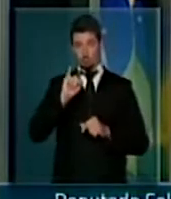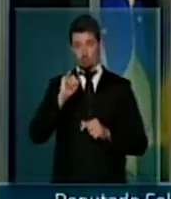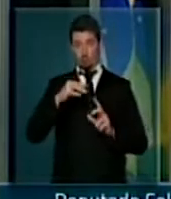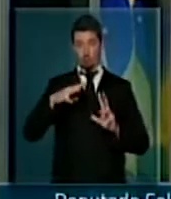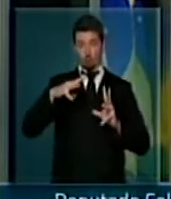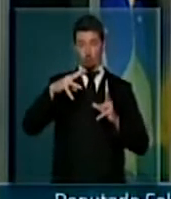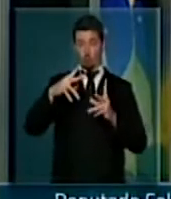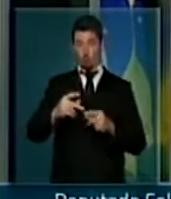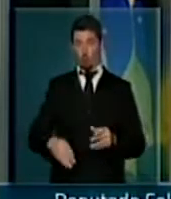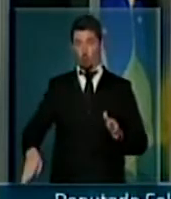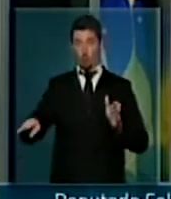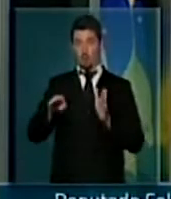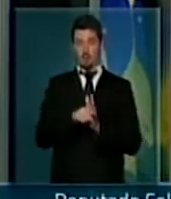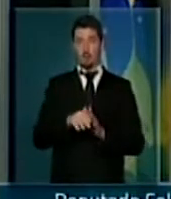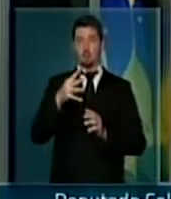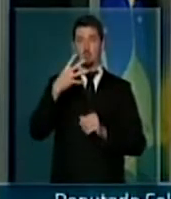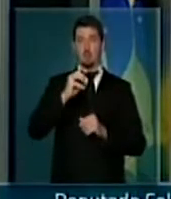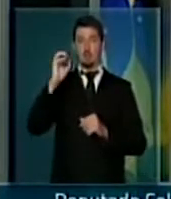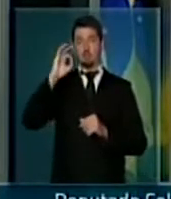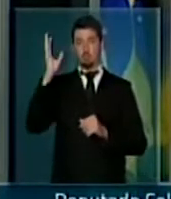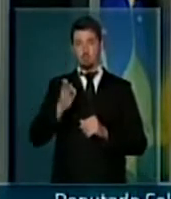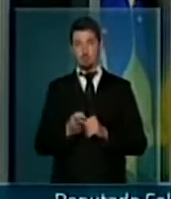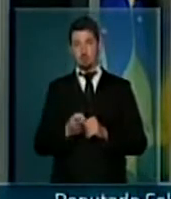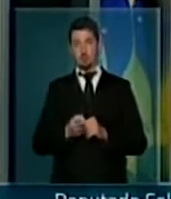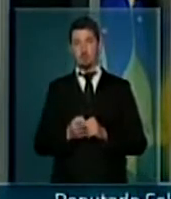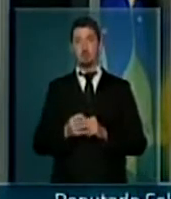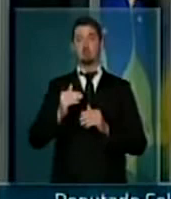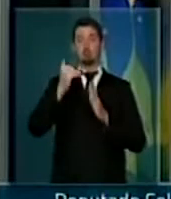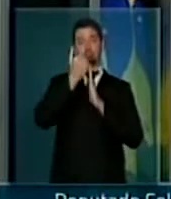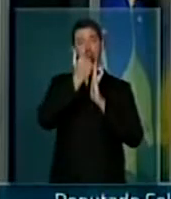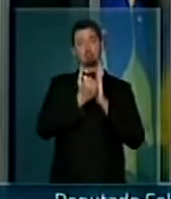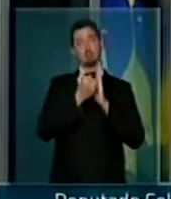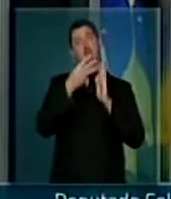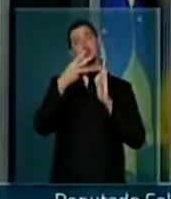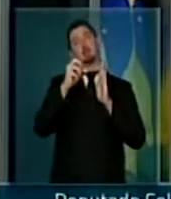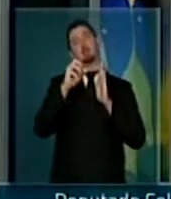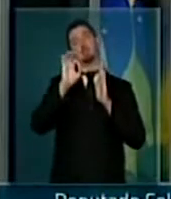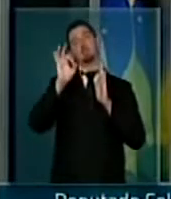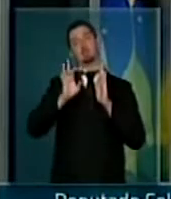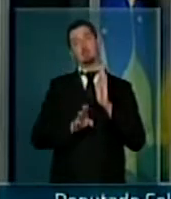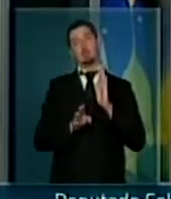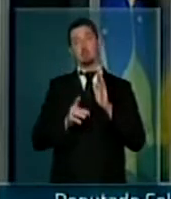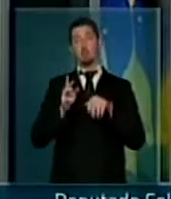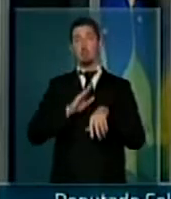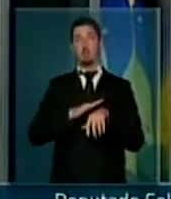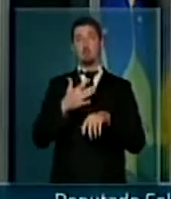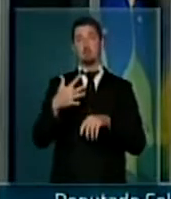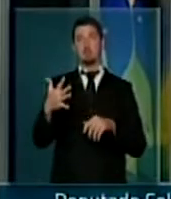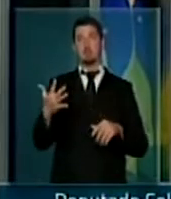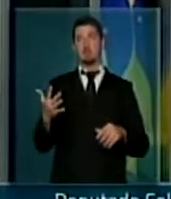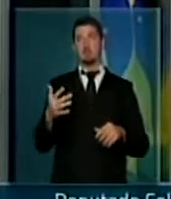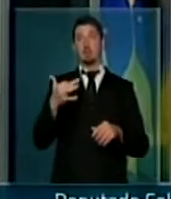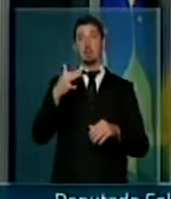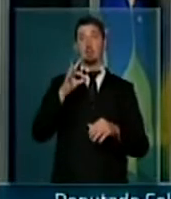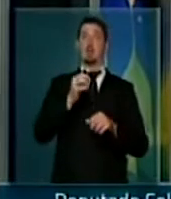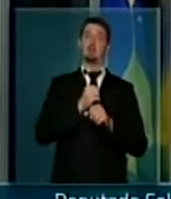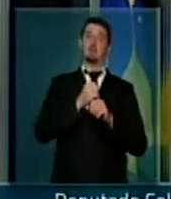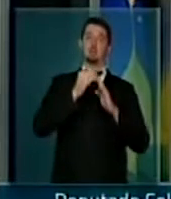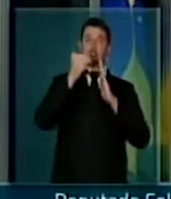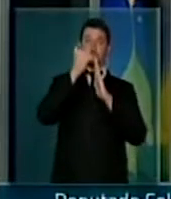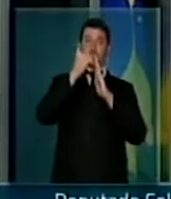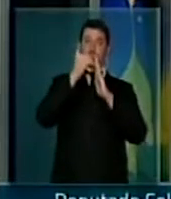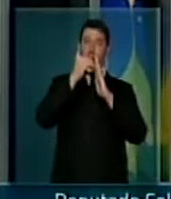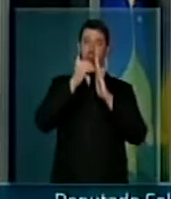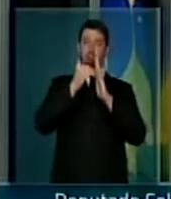tributária total de 40% para 30%, num prazo no mínimo de 10